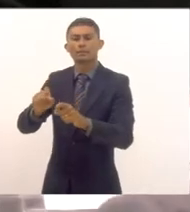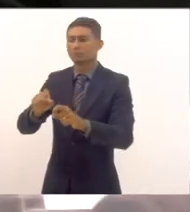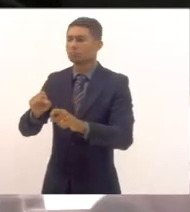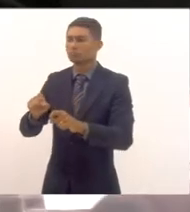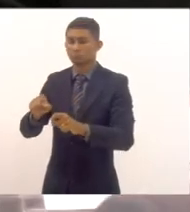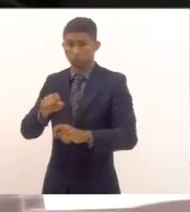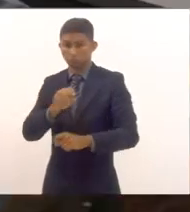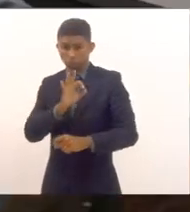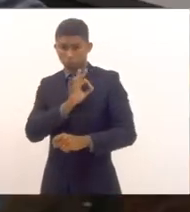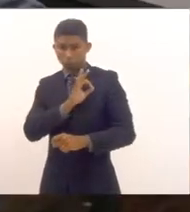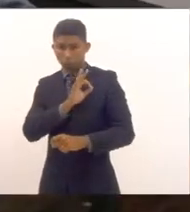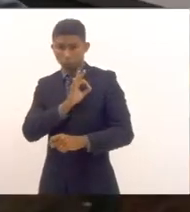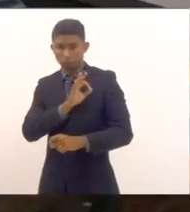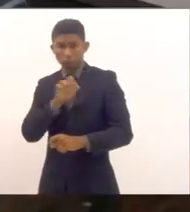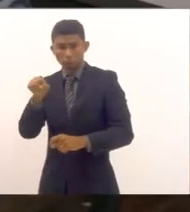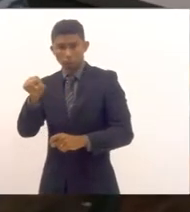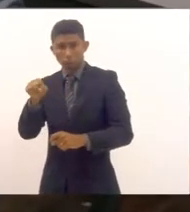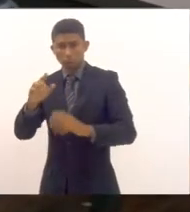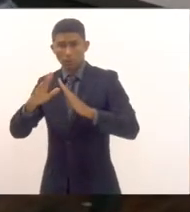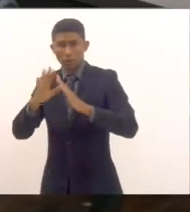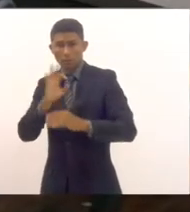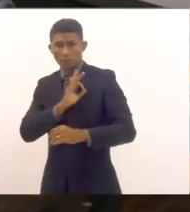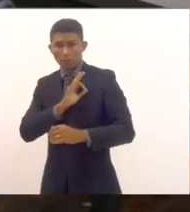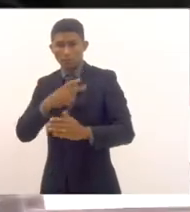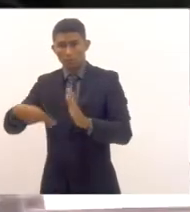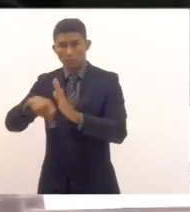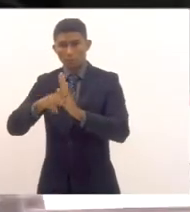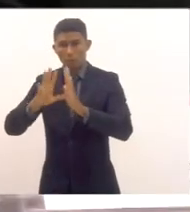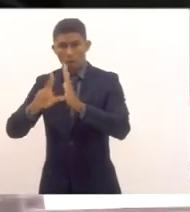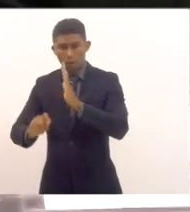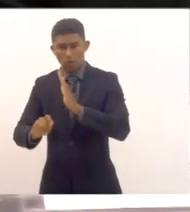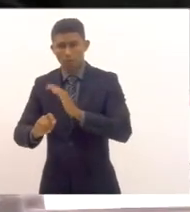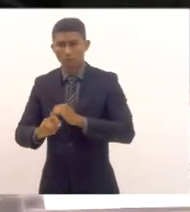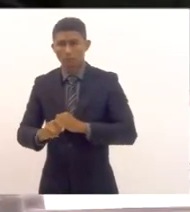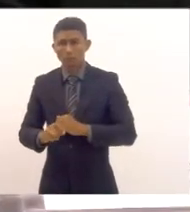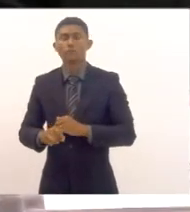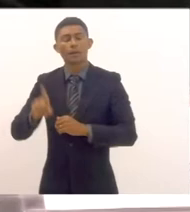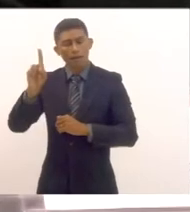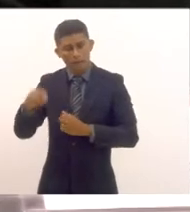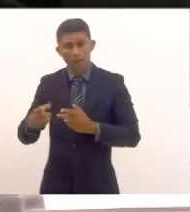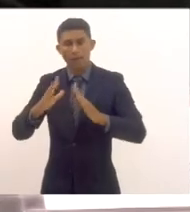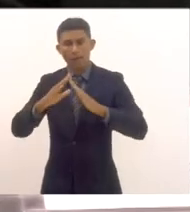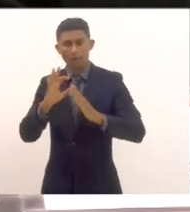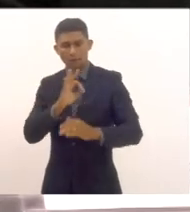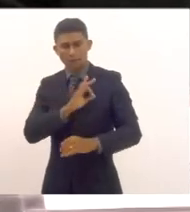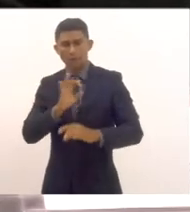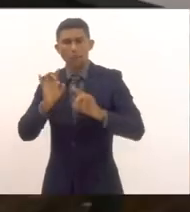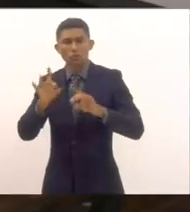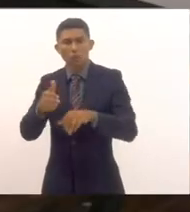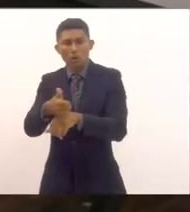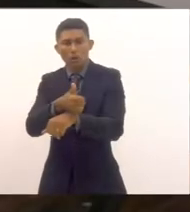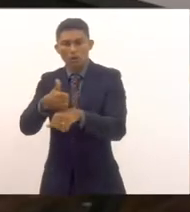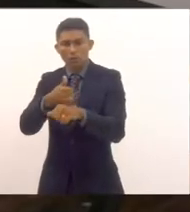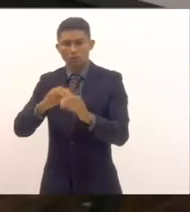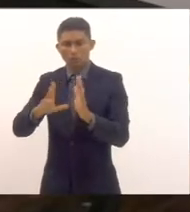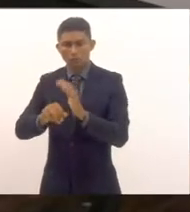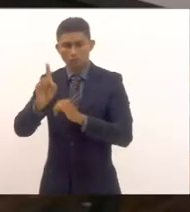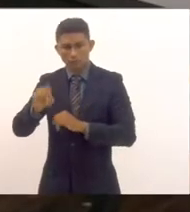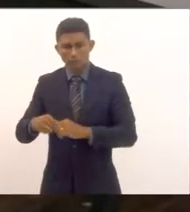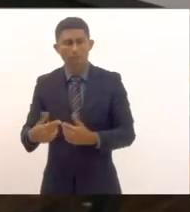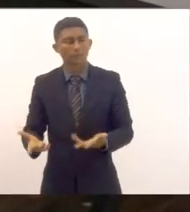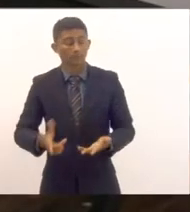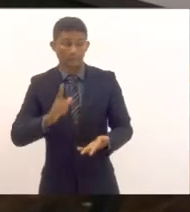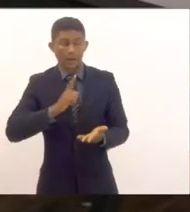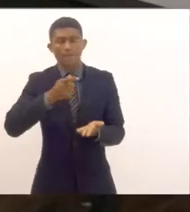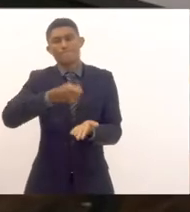há uma exigência da delegacia regionais não é a própria de ligação ao mar exigência de uma série de